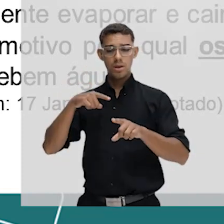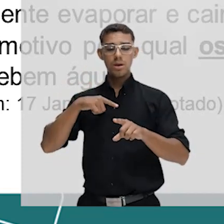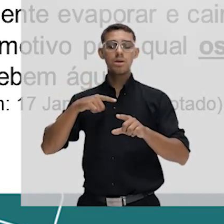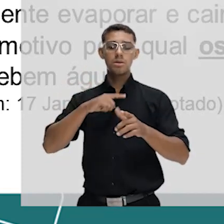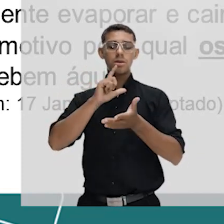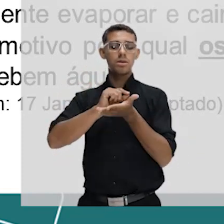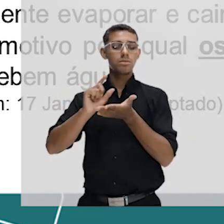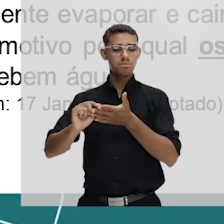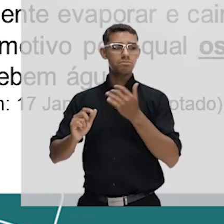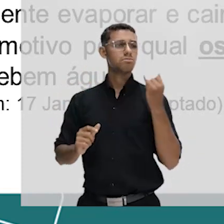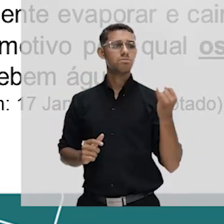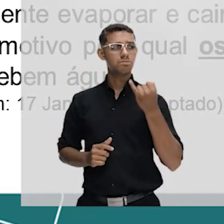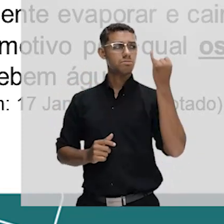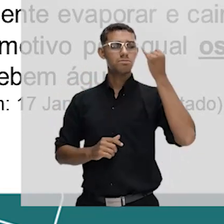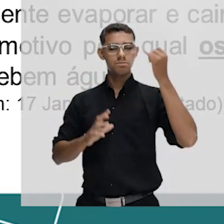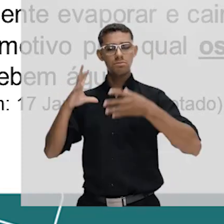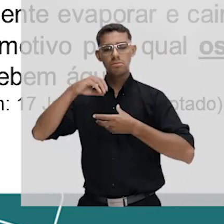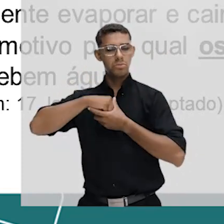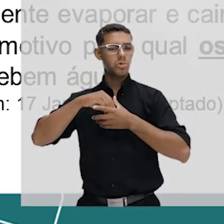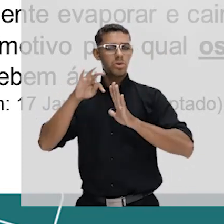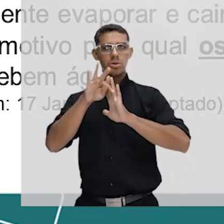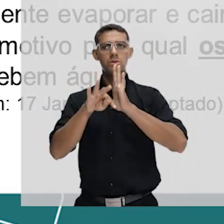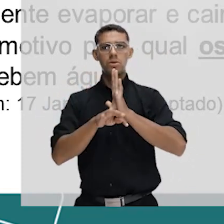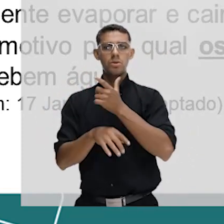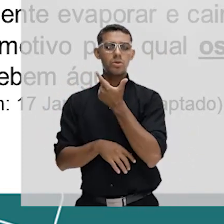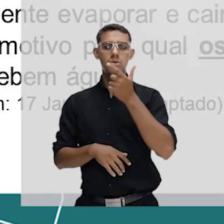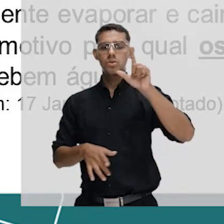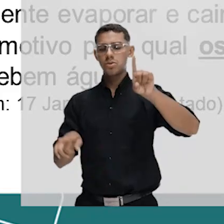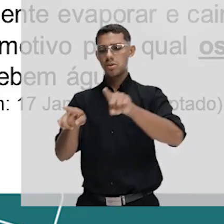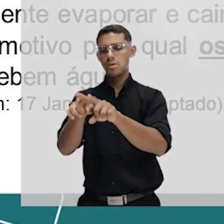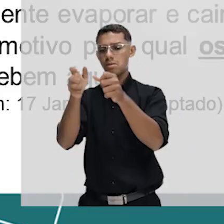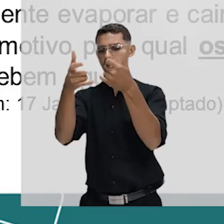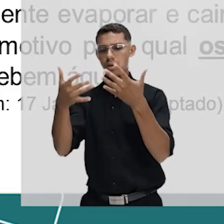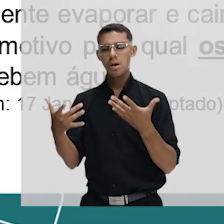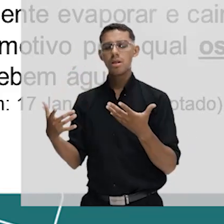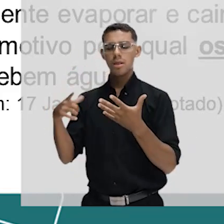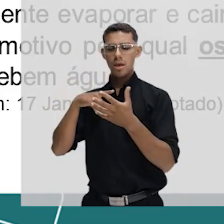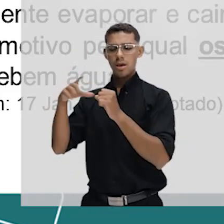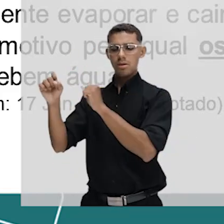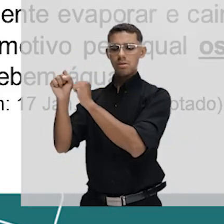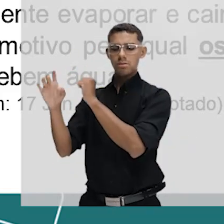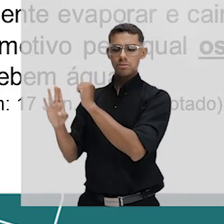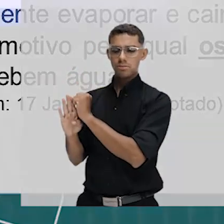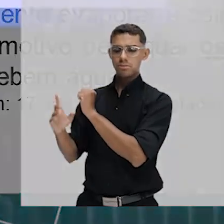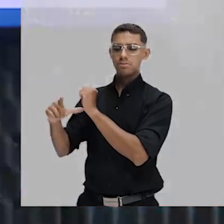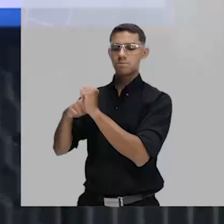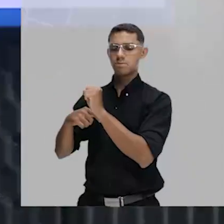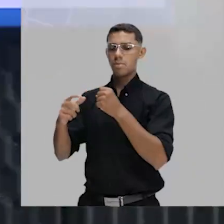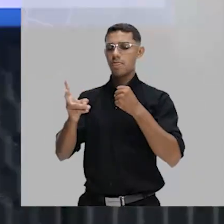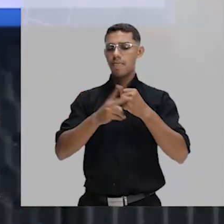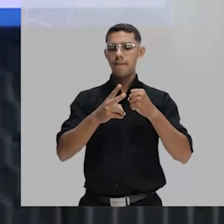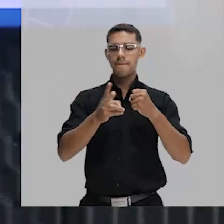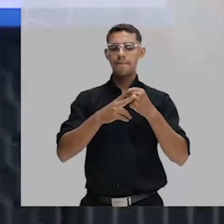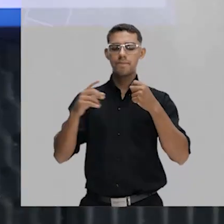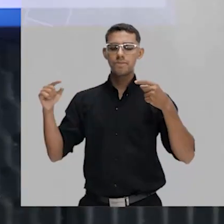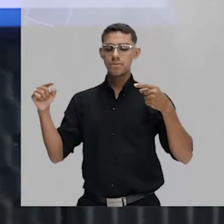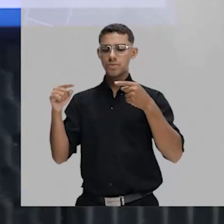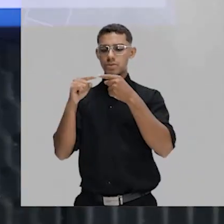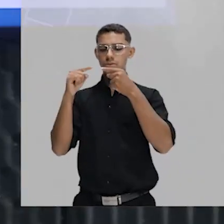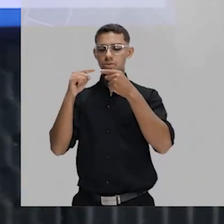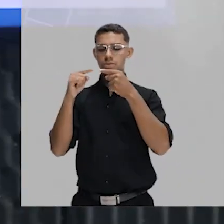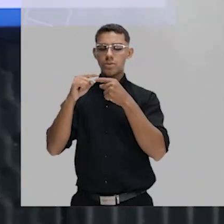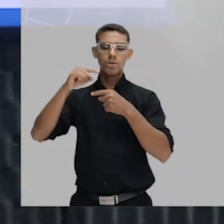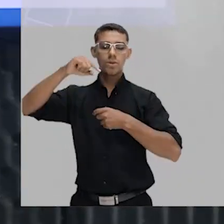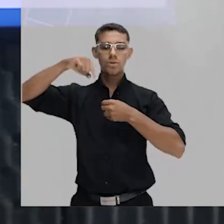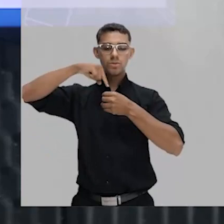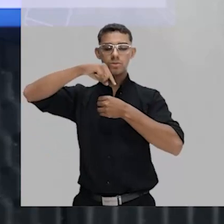artigos eles são fundamentais, né? Em outras aulas eu já falei para vocês que nós temos os substantivos e os verbos que funcionam ali como